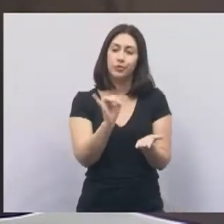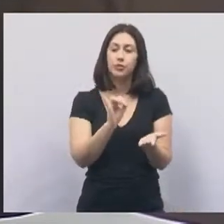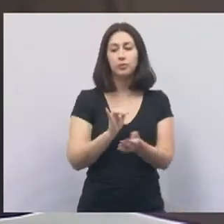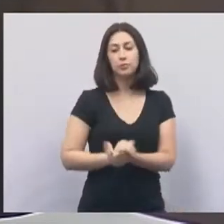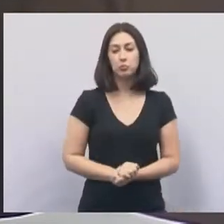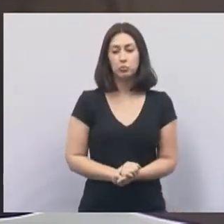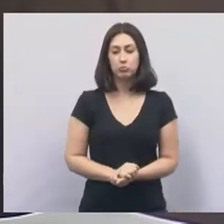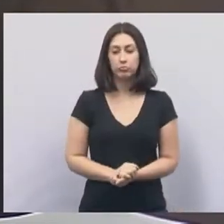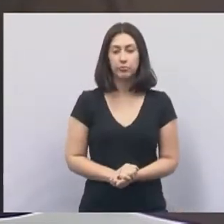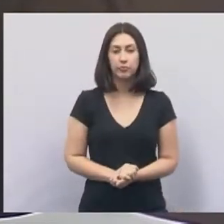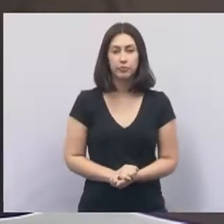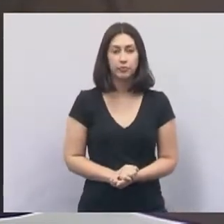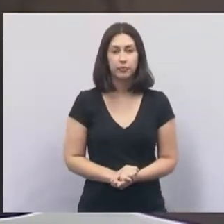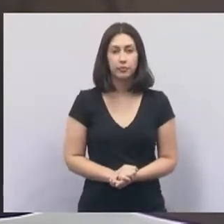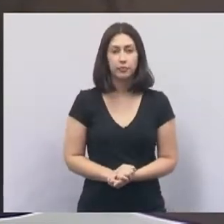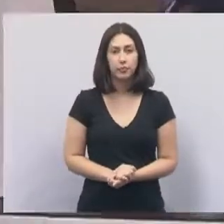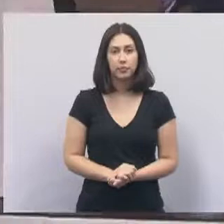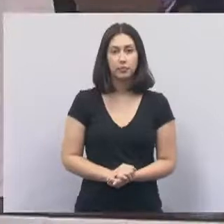mata